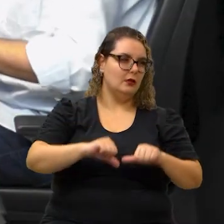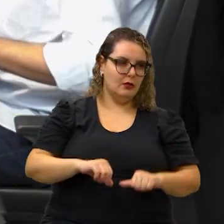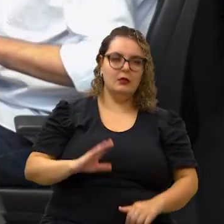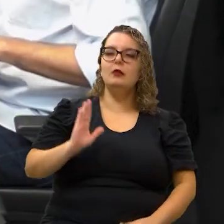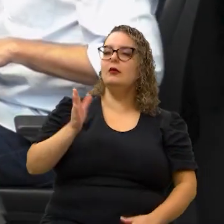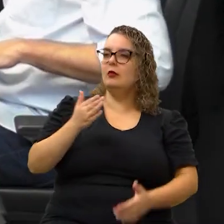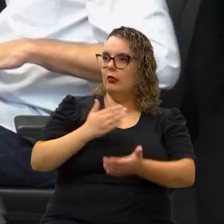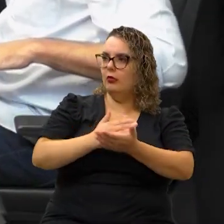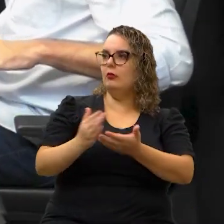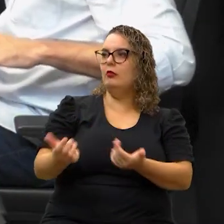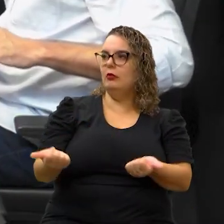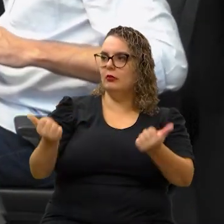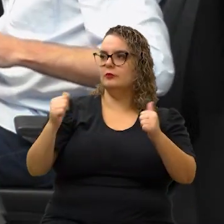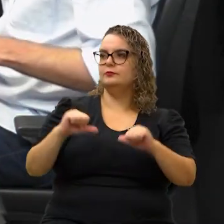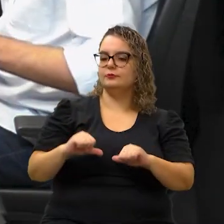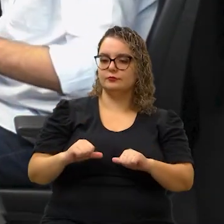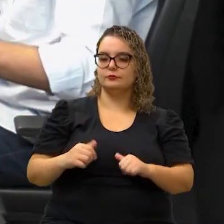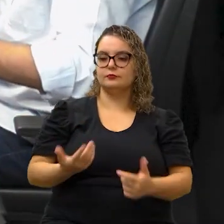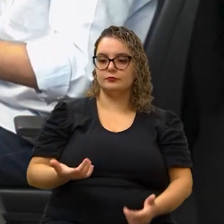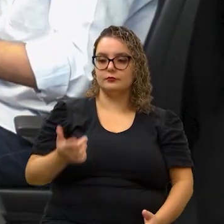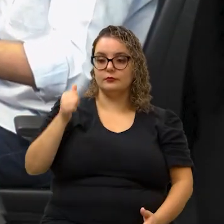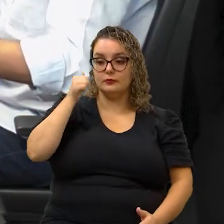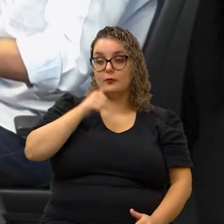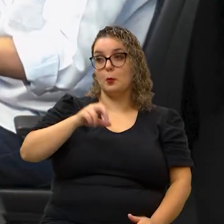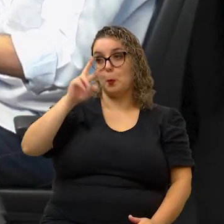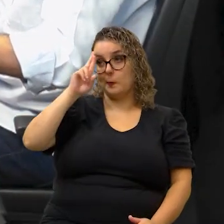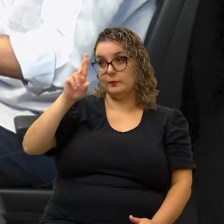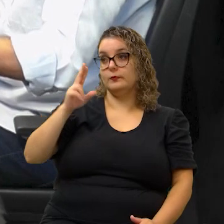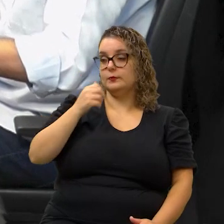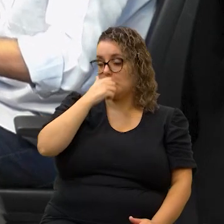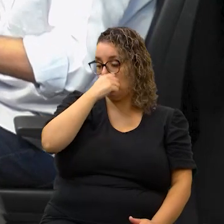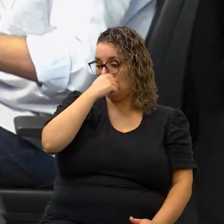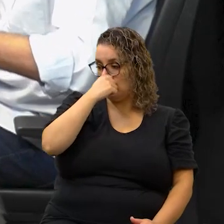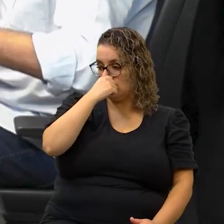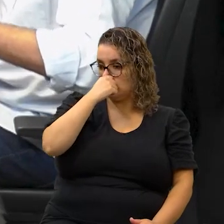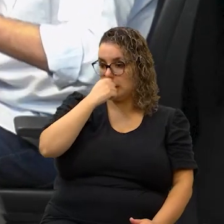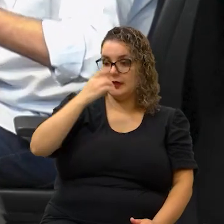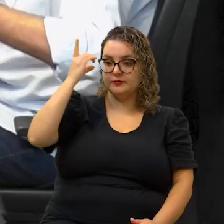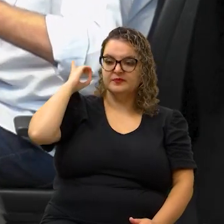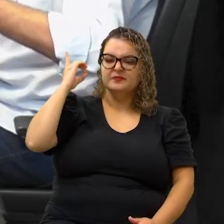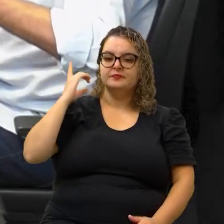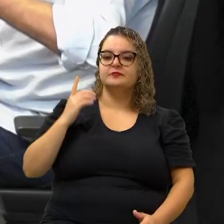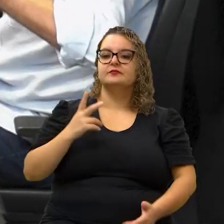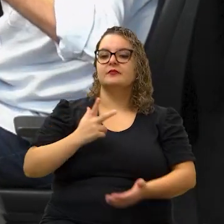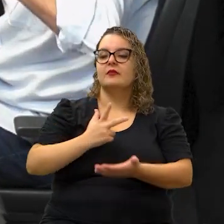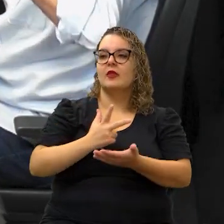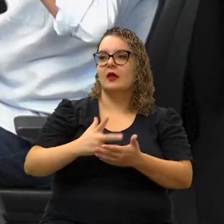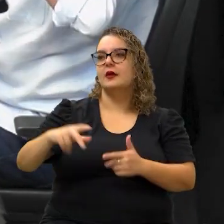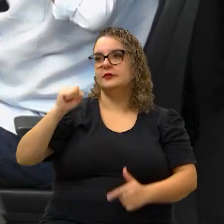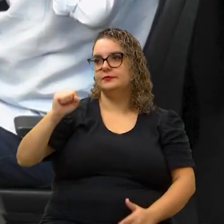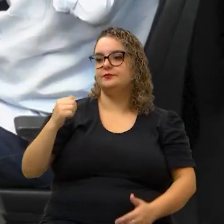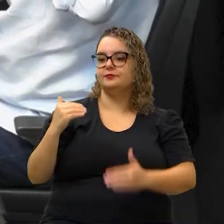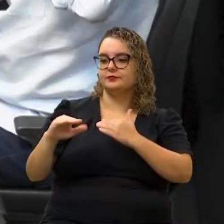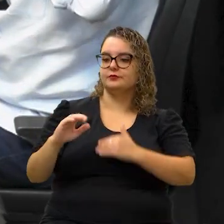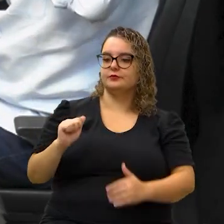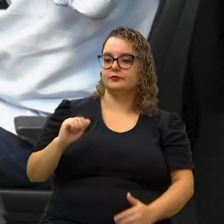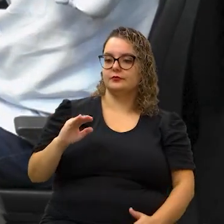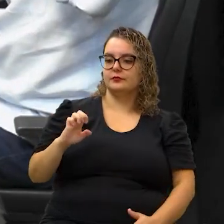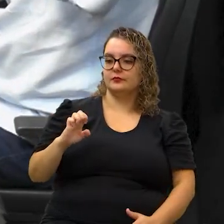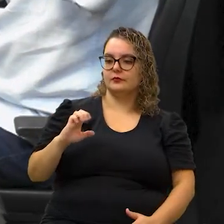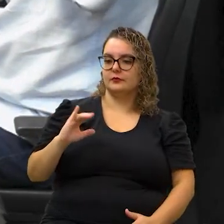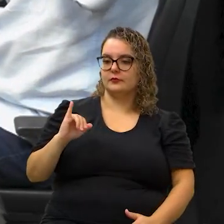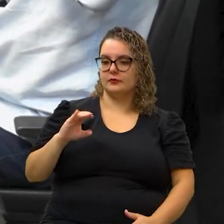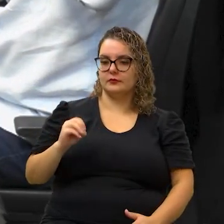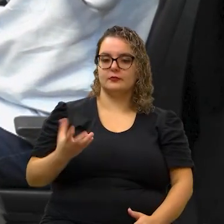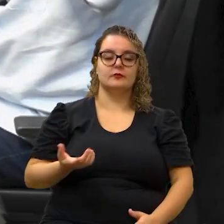crise econômica. Já estava começando uma crise e tal, mas ela consegue ser reeleita contra o Aécio Neves, né? Sim. E